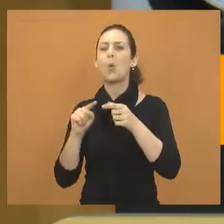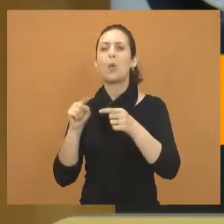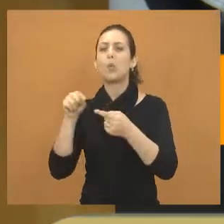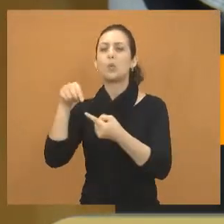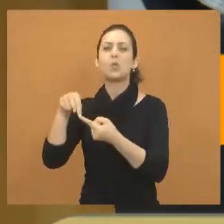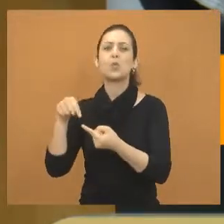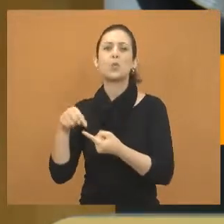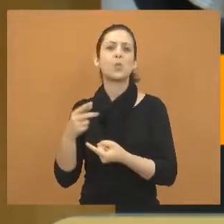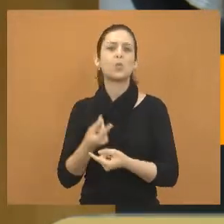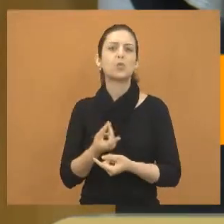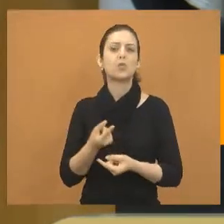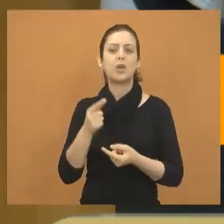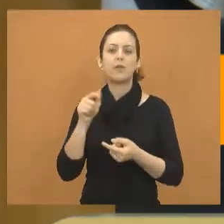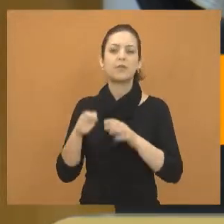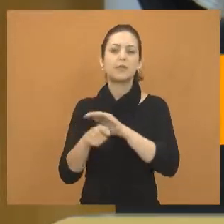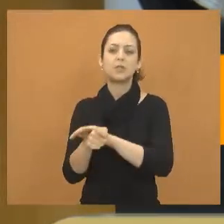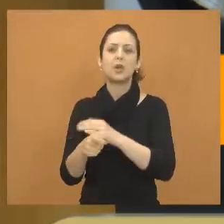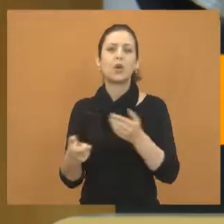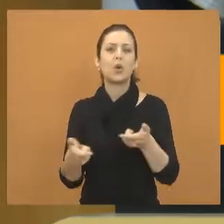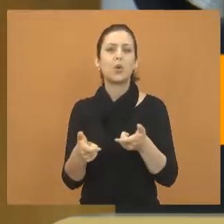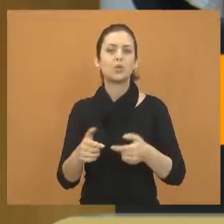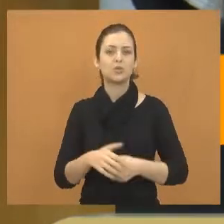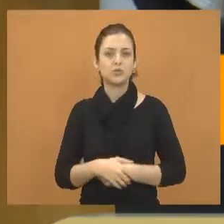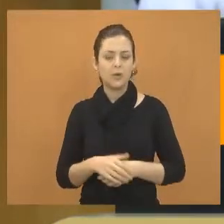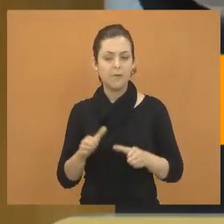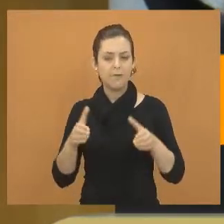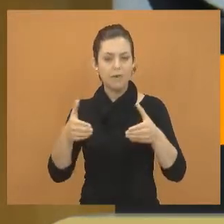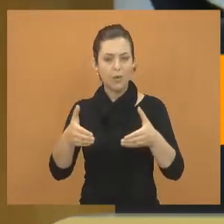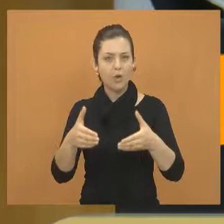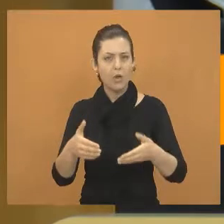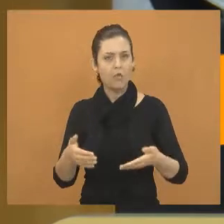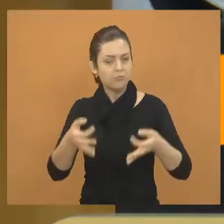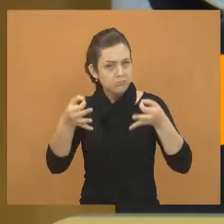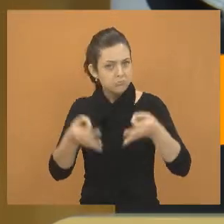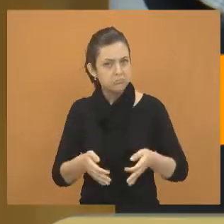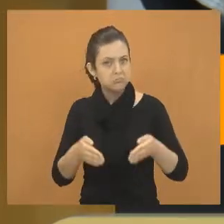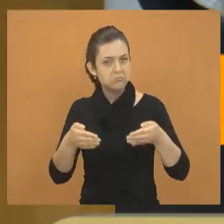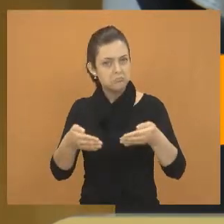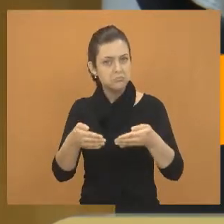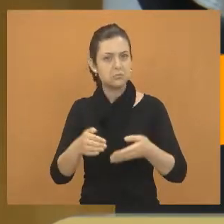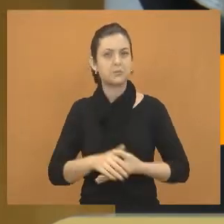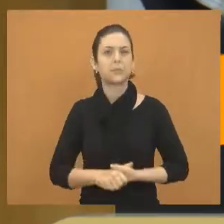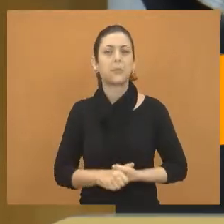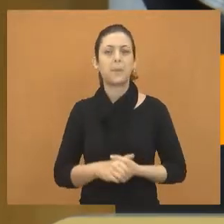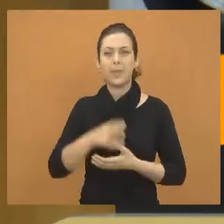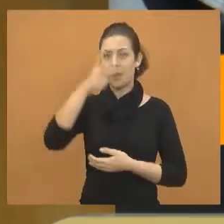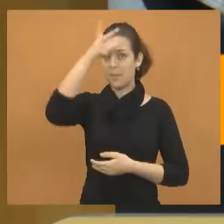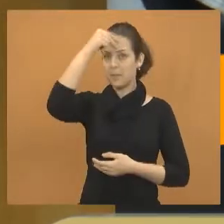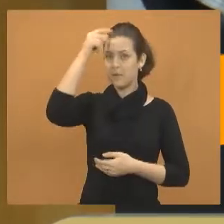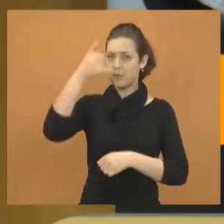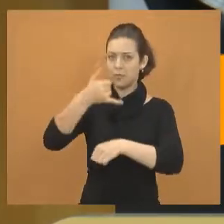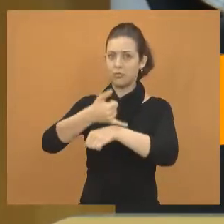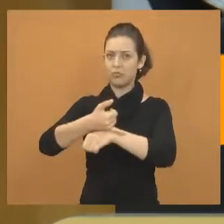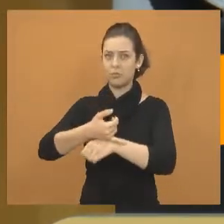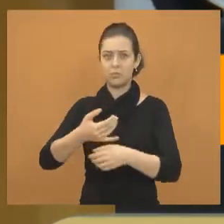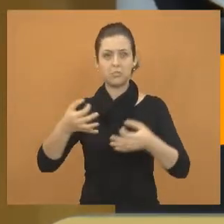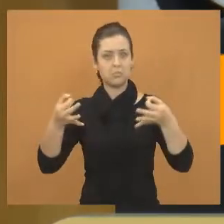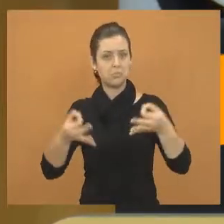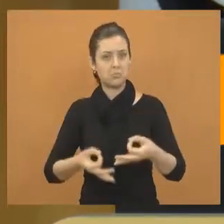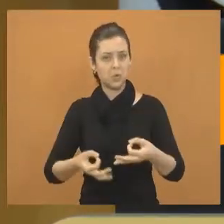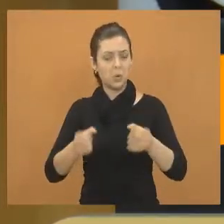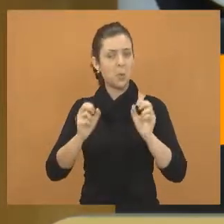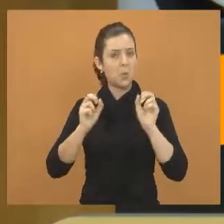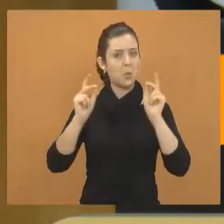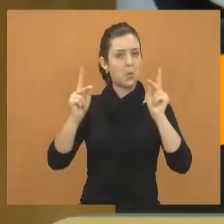gostaria de ver esses investimentos canalizados. É certo aqui que é o prefeito que é o gestor. É certo que